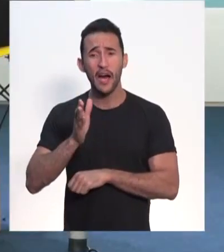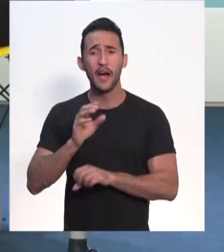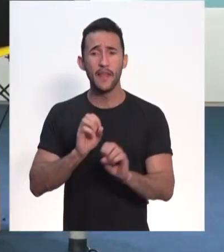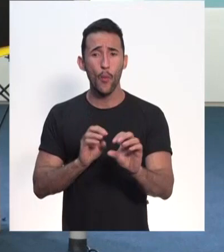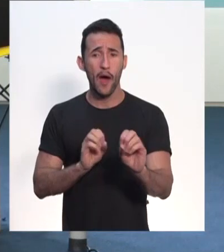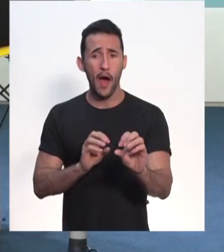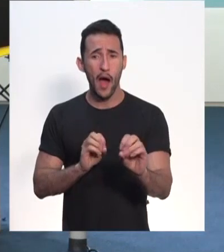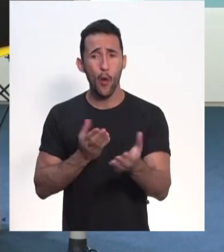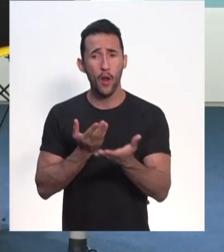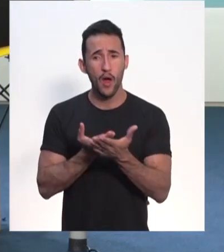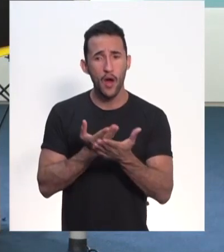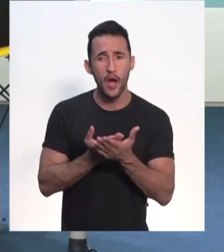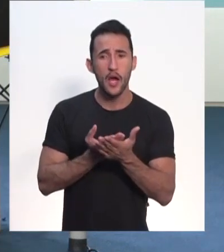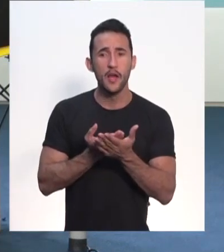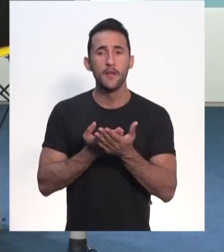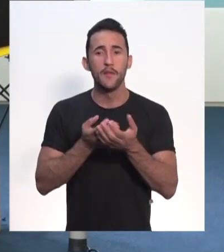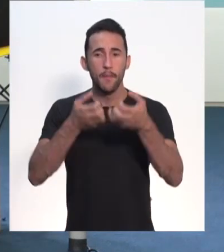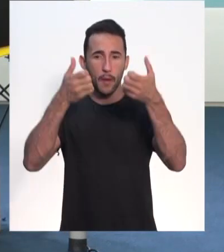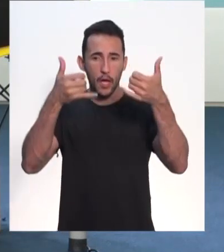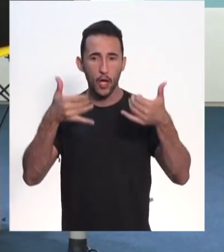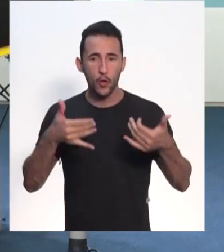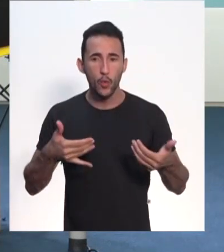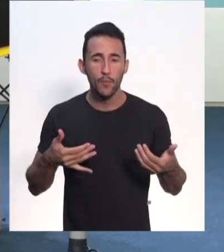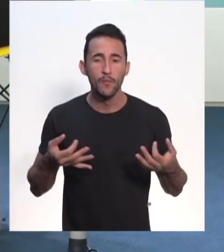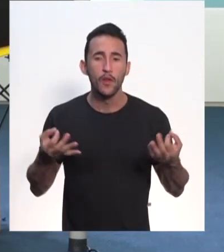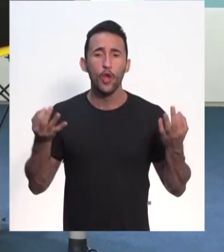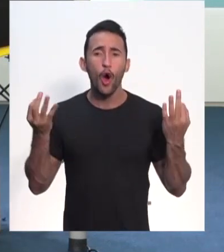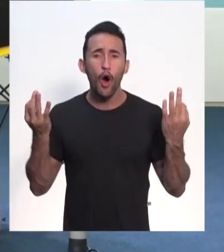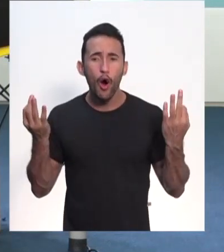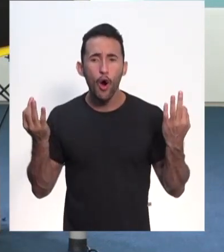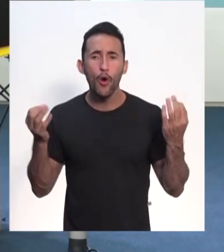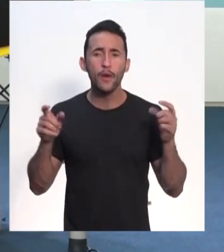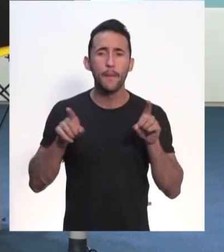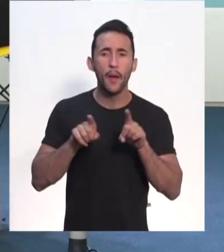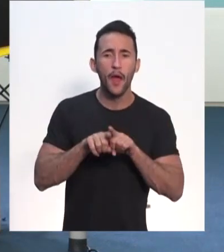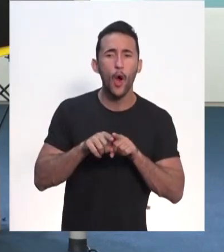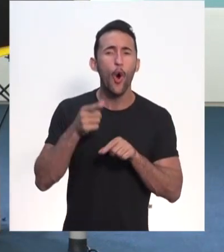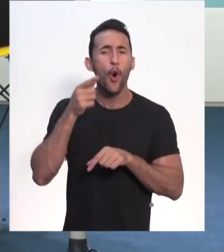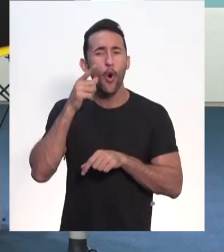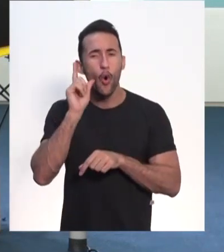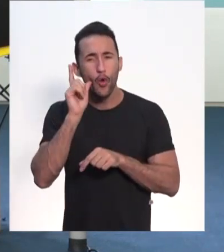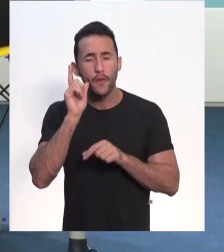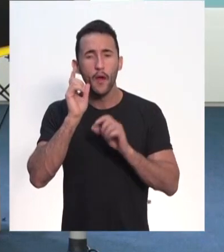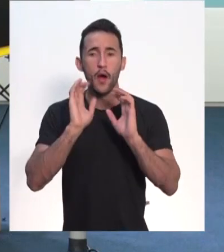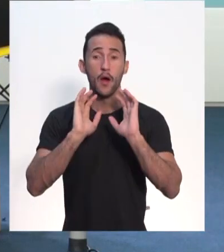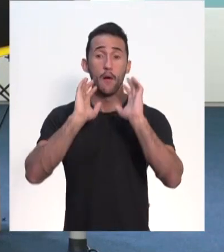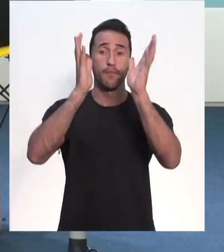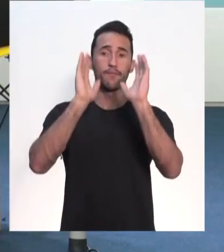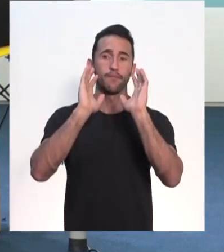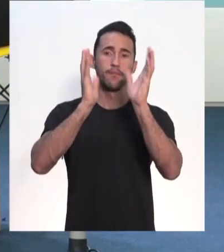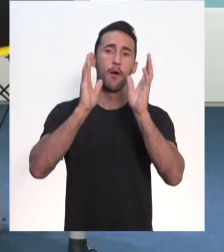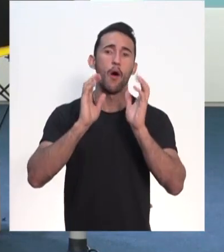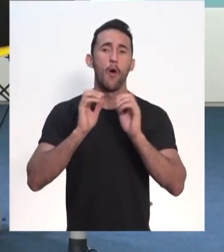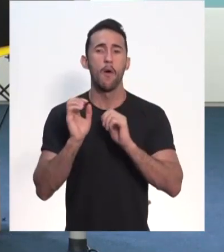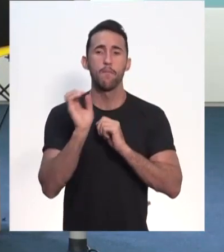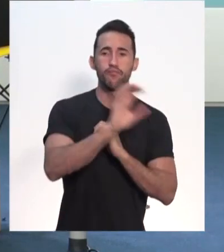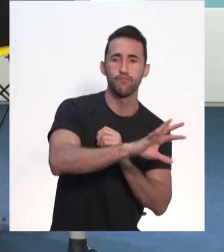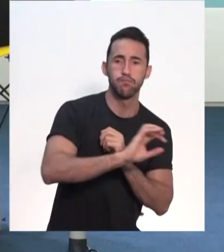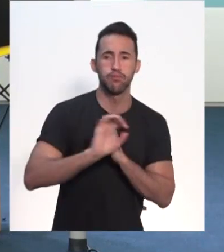O pessoal pensou quais habilidades os alunos já podem ter visto ou no ano anterior ou